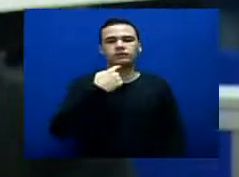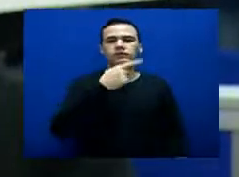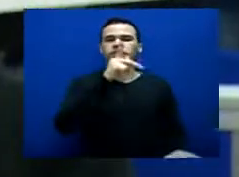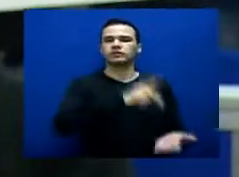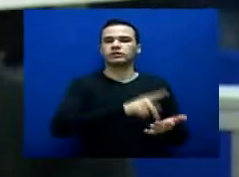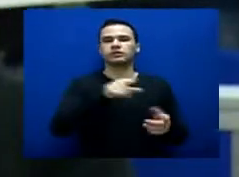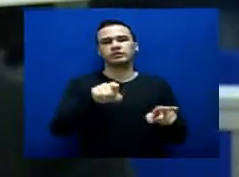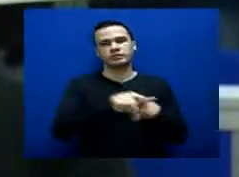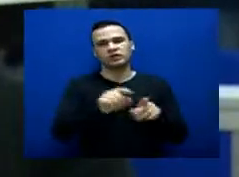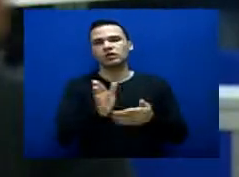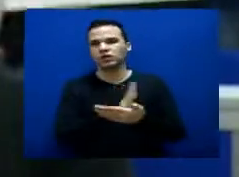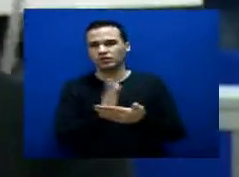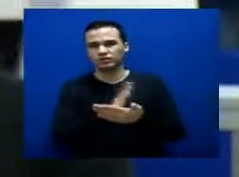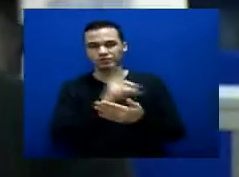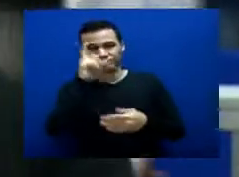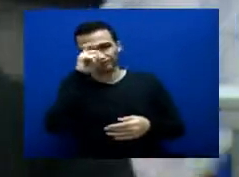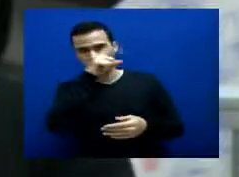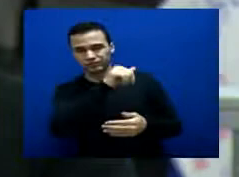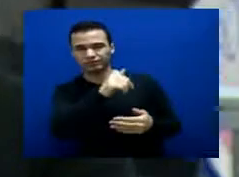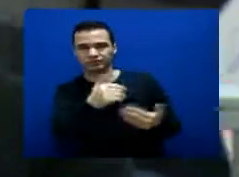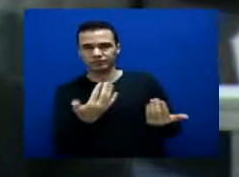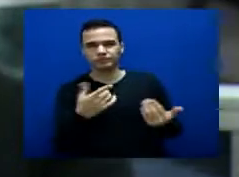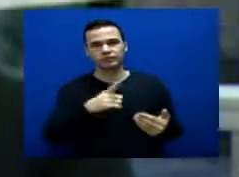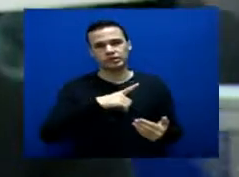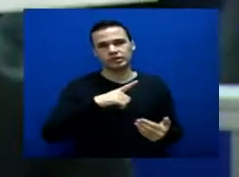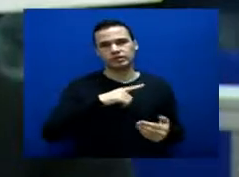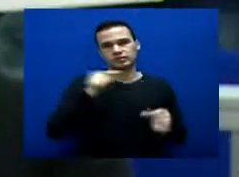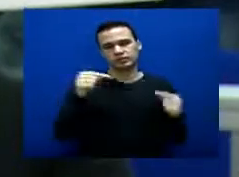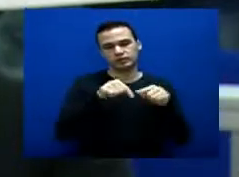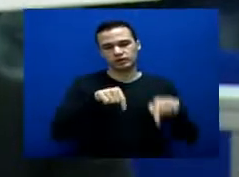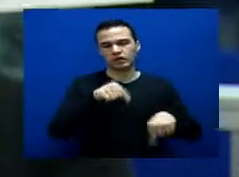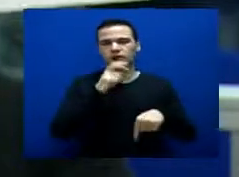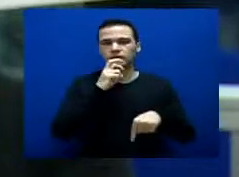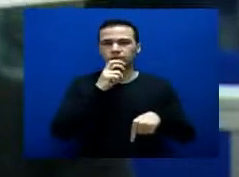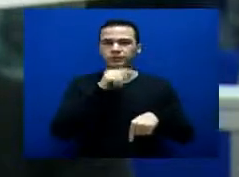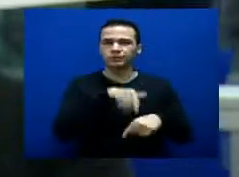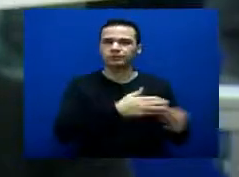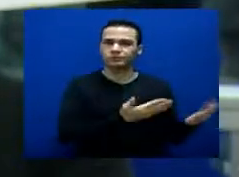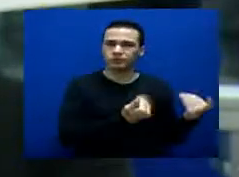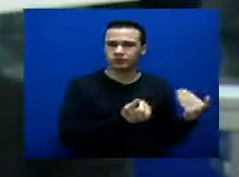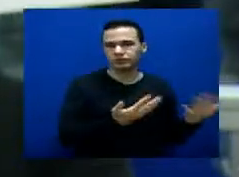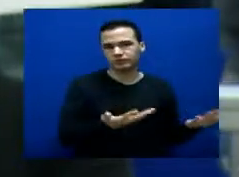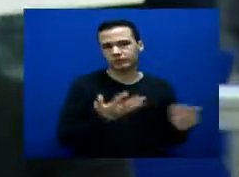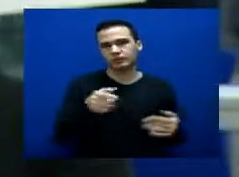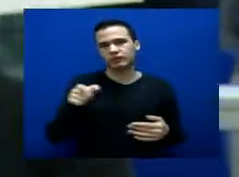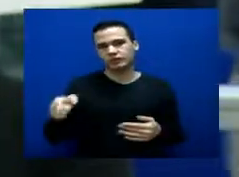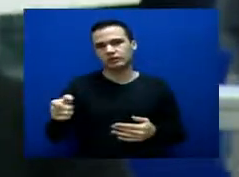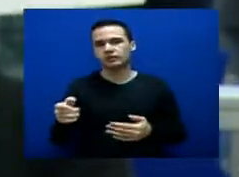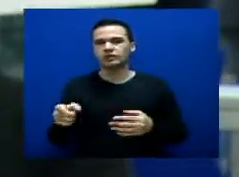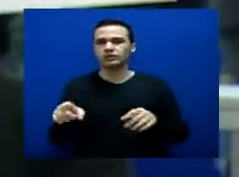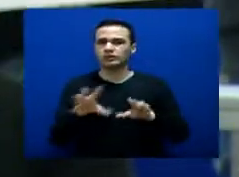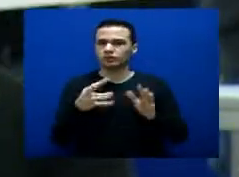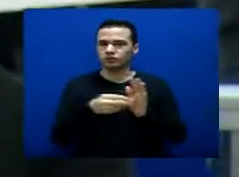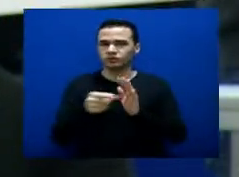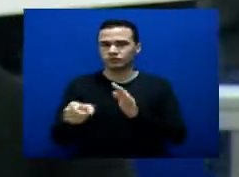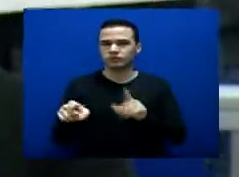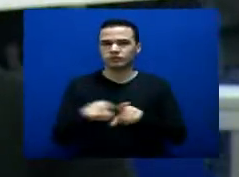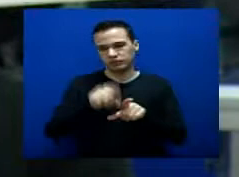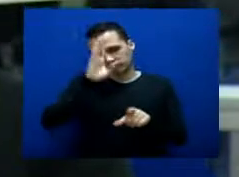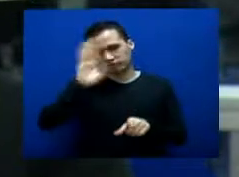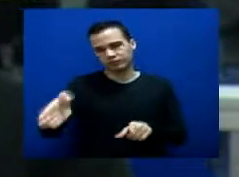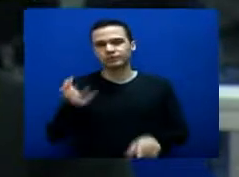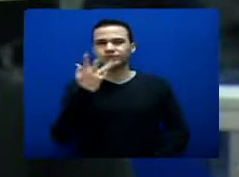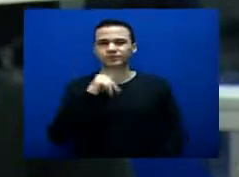temos vários problemas na cidade de Sorocaba referente às estruturas para os jovens, para os adolescentes, em especial para